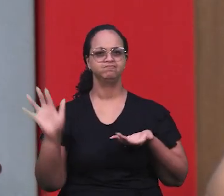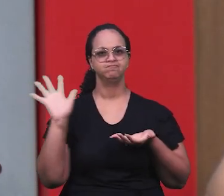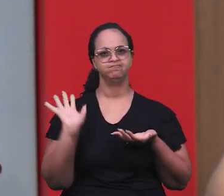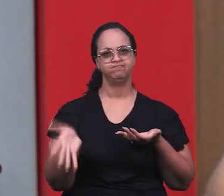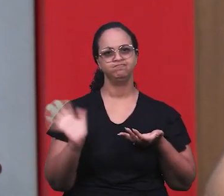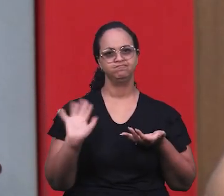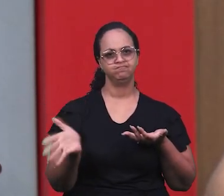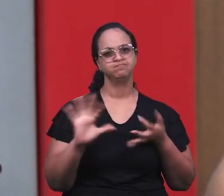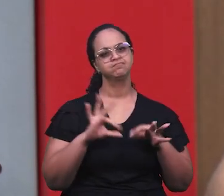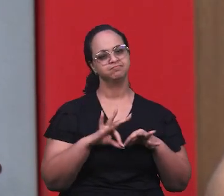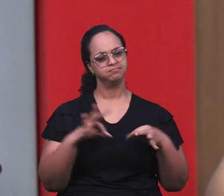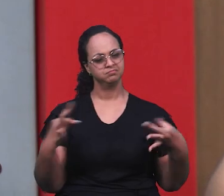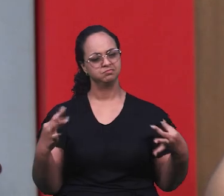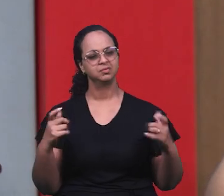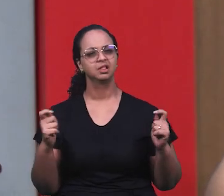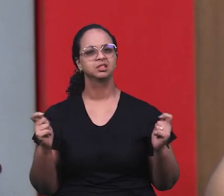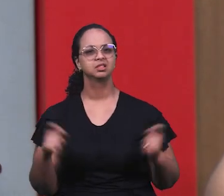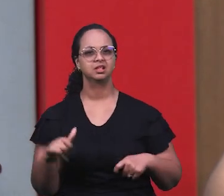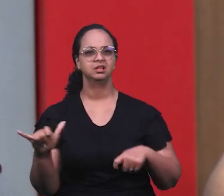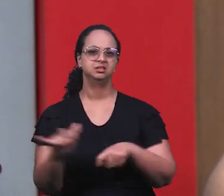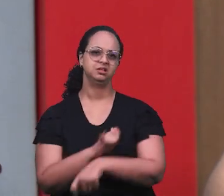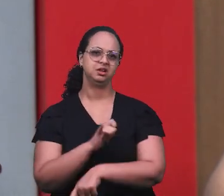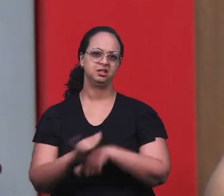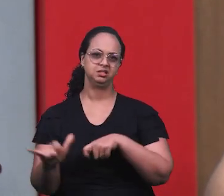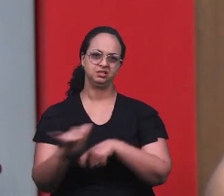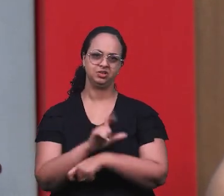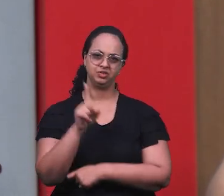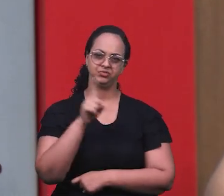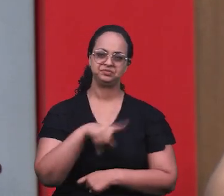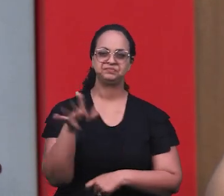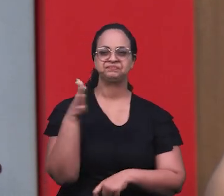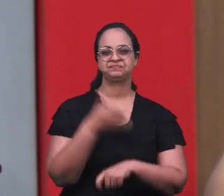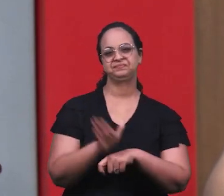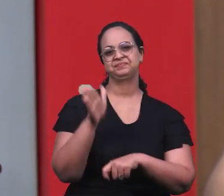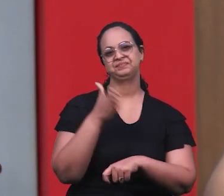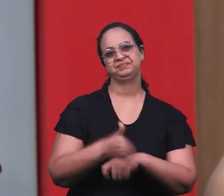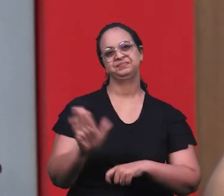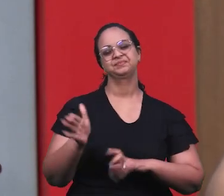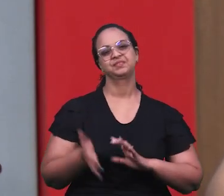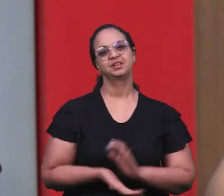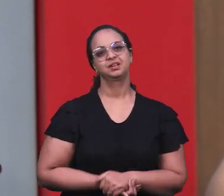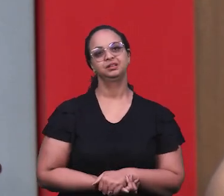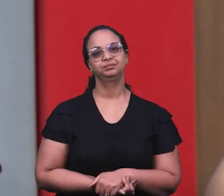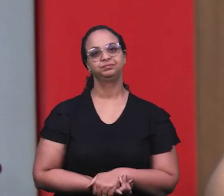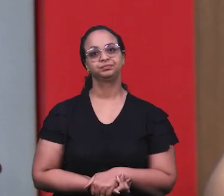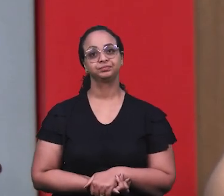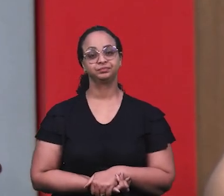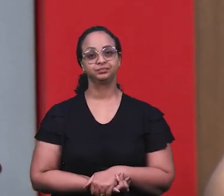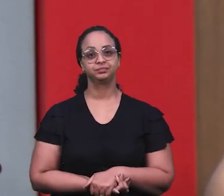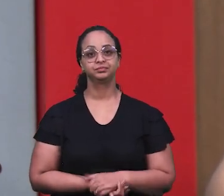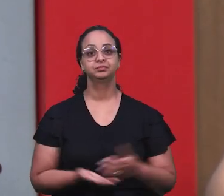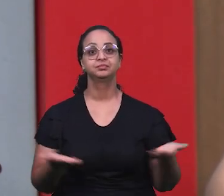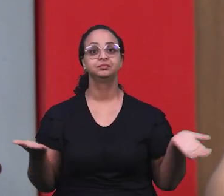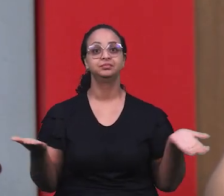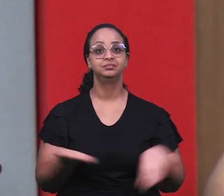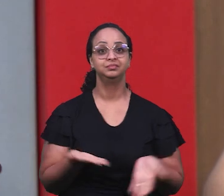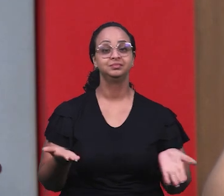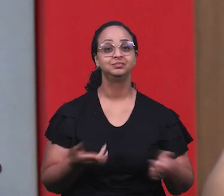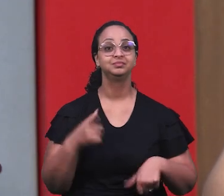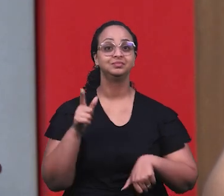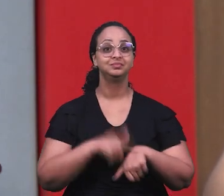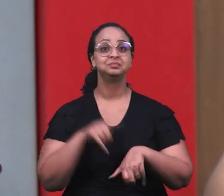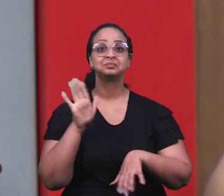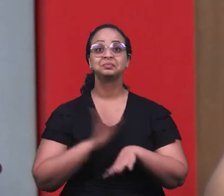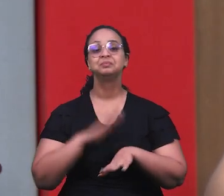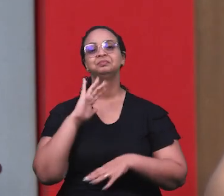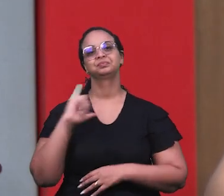interpretação com mais simplicidade e com algumas estratégias, e aos poucos os irmãos vão praticando e vão vendo isso. Amém? E agora nós vamos para aquele momento que a